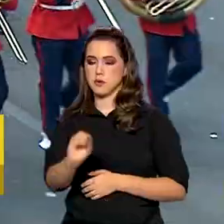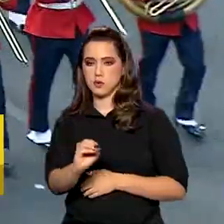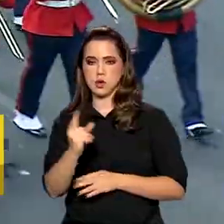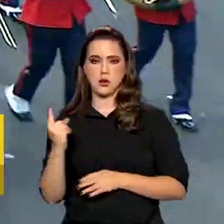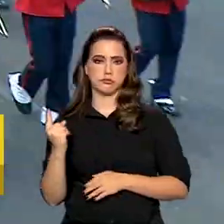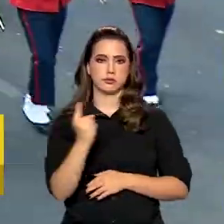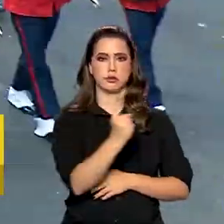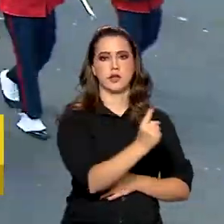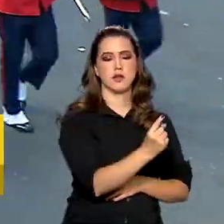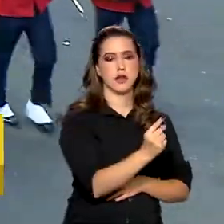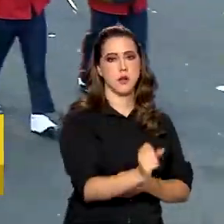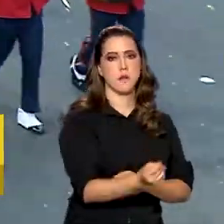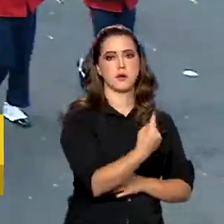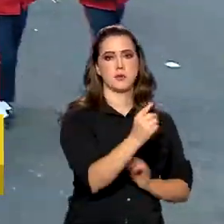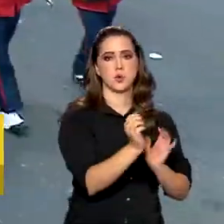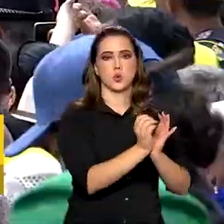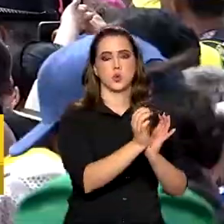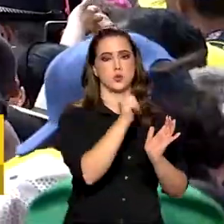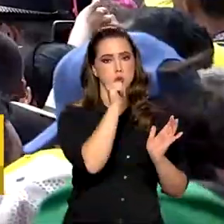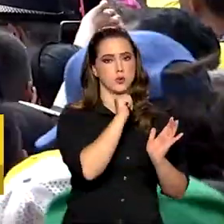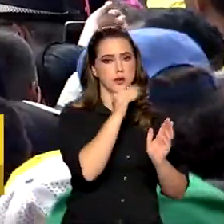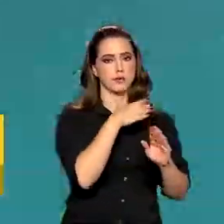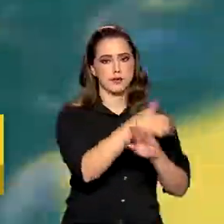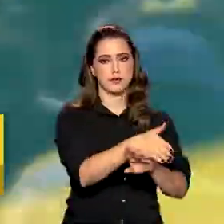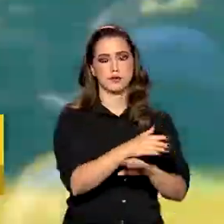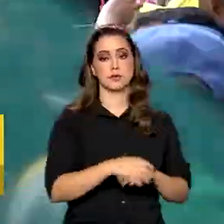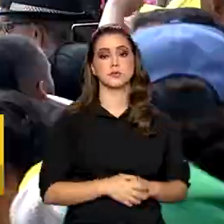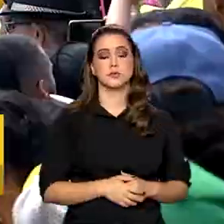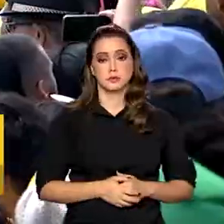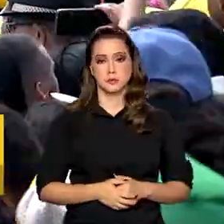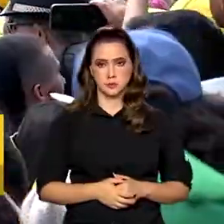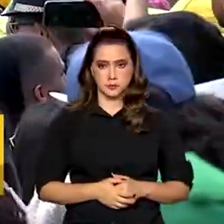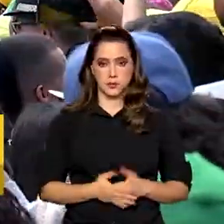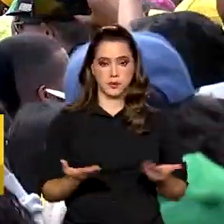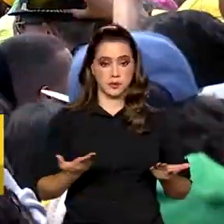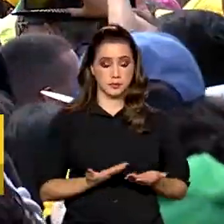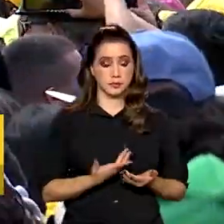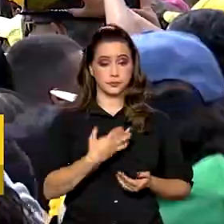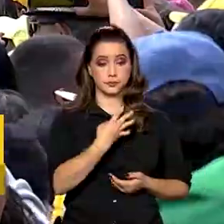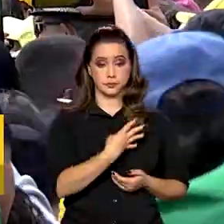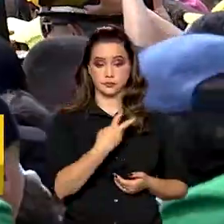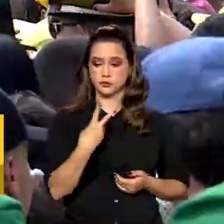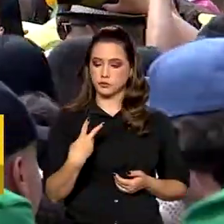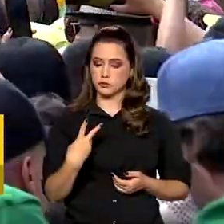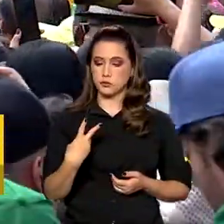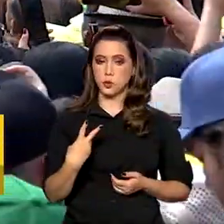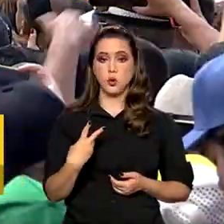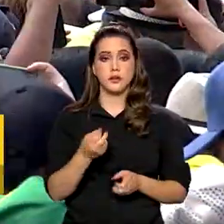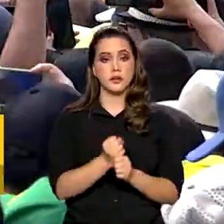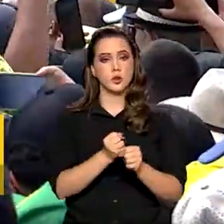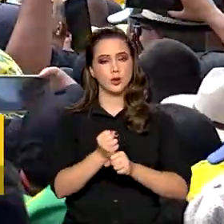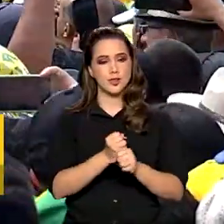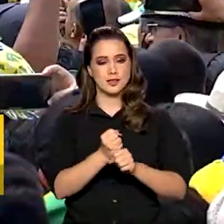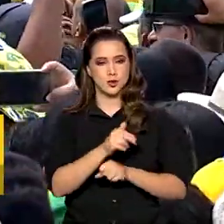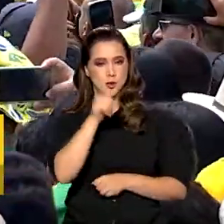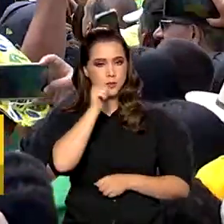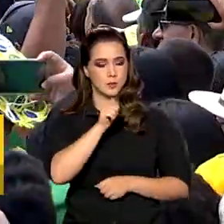a primeira turma de mulheres entrou na Marinha. Esse ano está se completando 42 anos da mulher na Marinha,